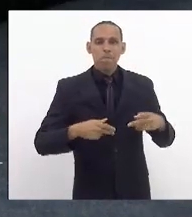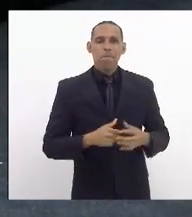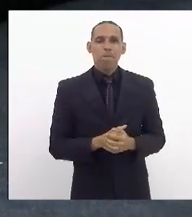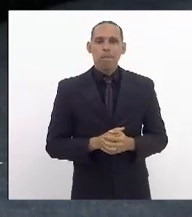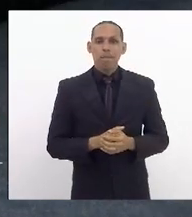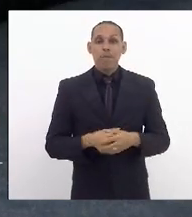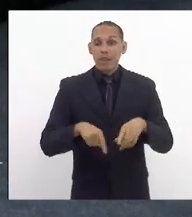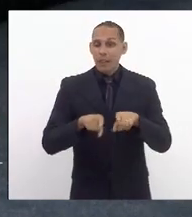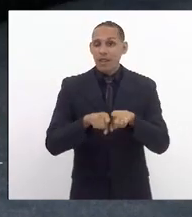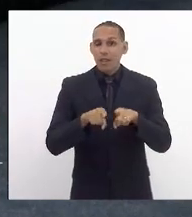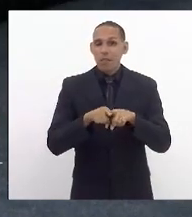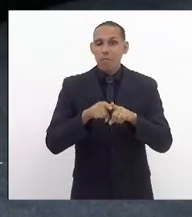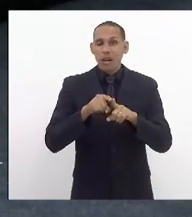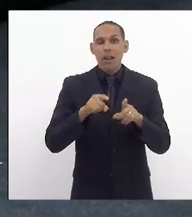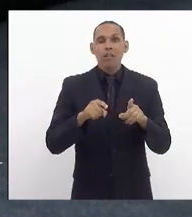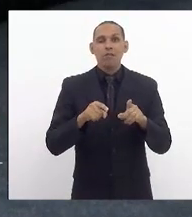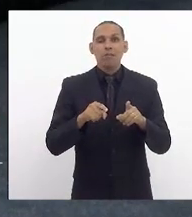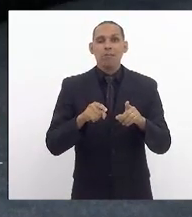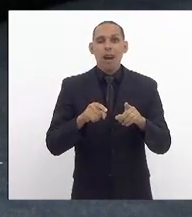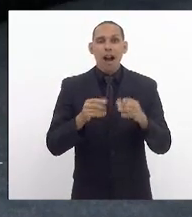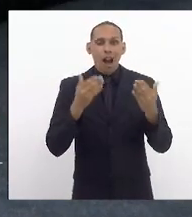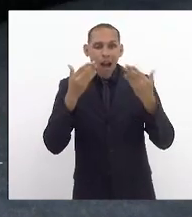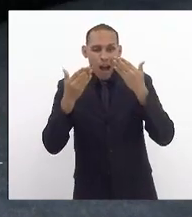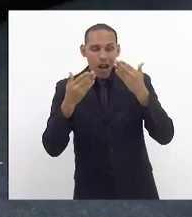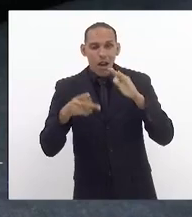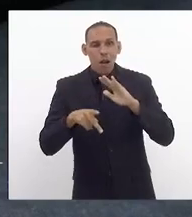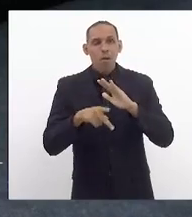e Assistência Judiciária da OAB